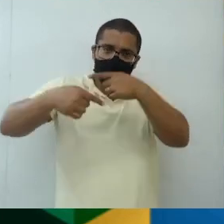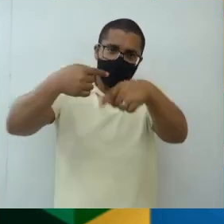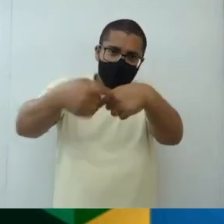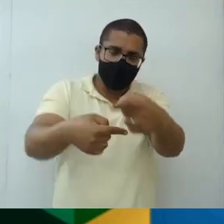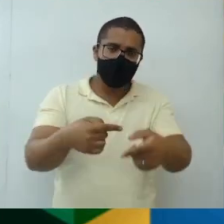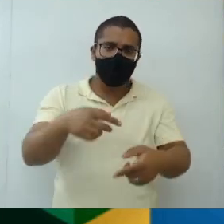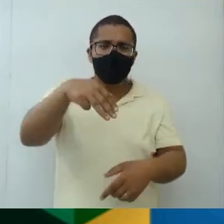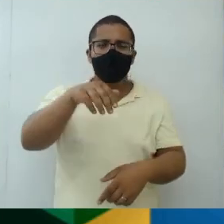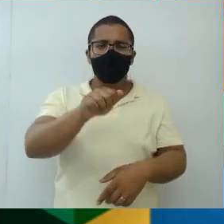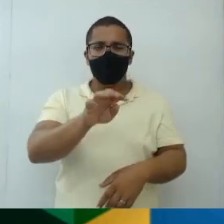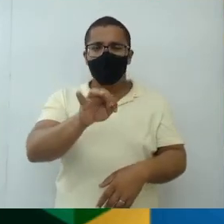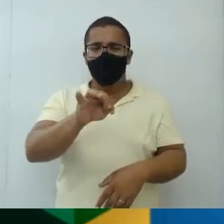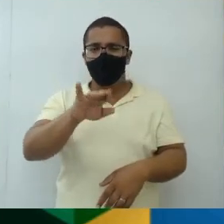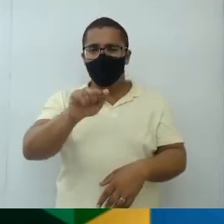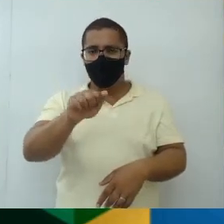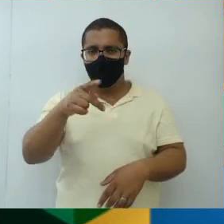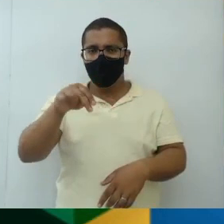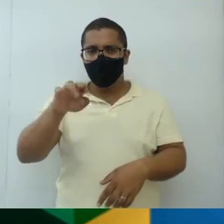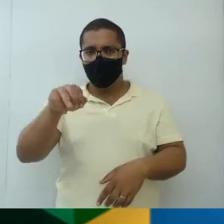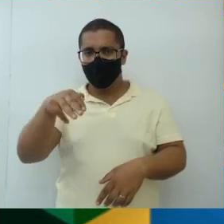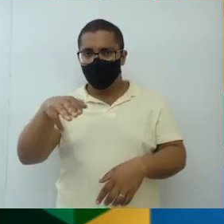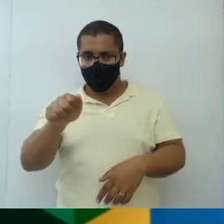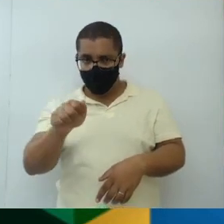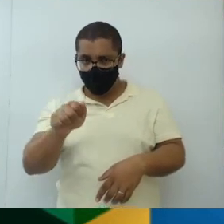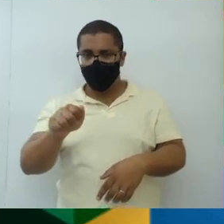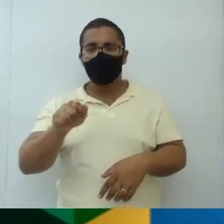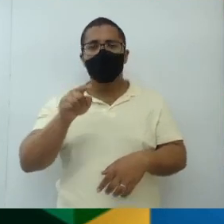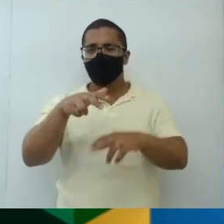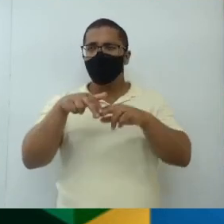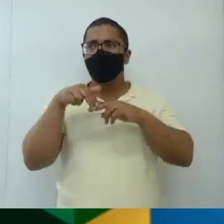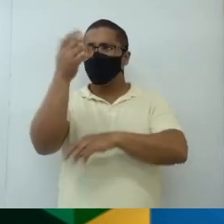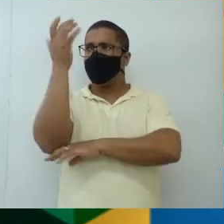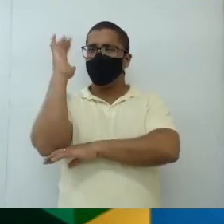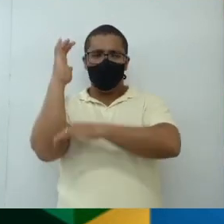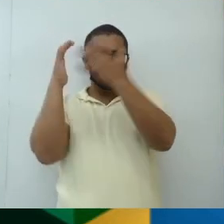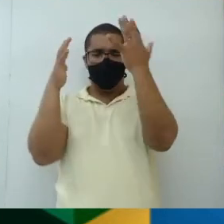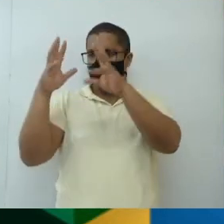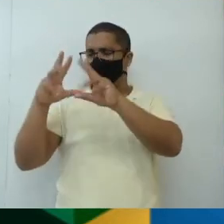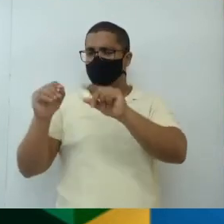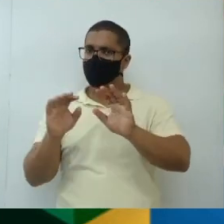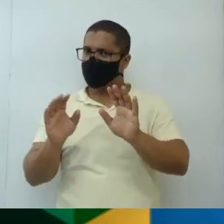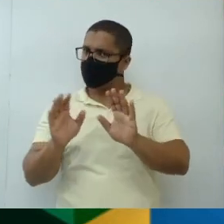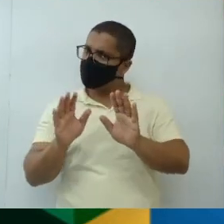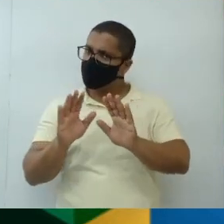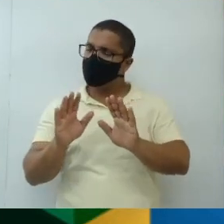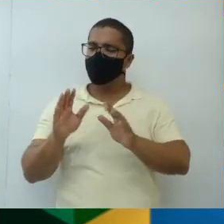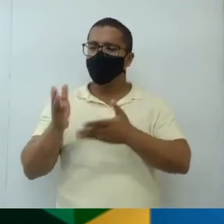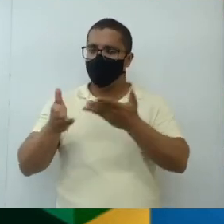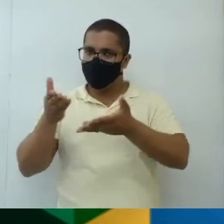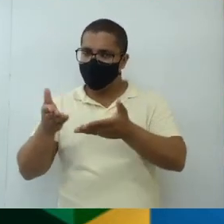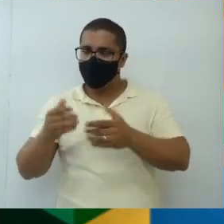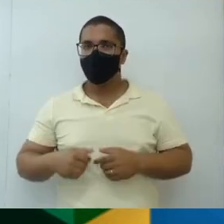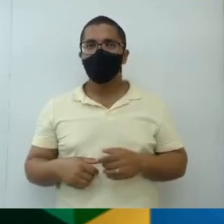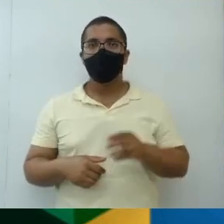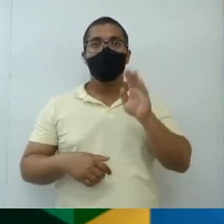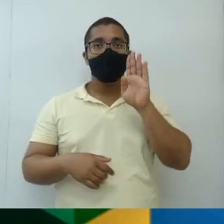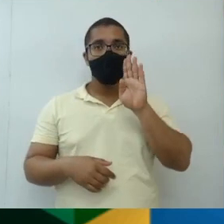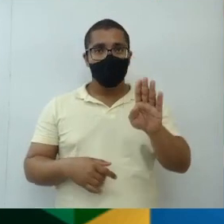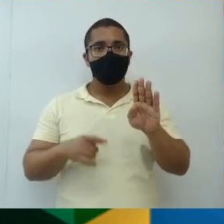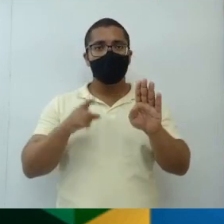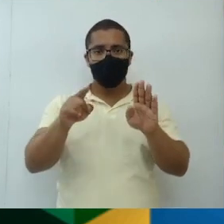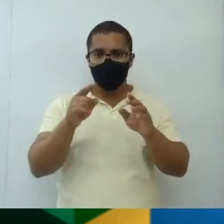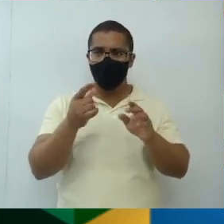para não comprometer o meio ambiente B1 investir em pesquisas sobre alimentos geneticamente